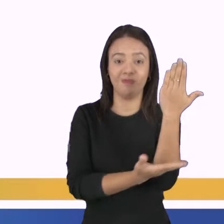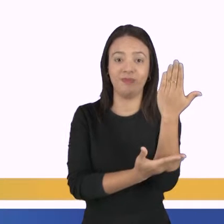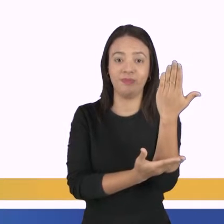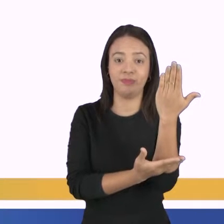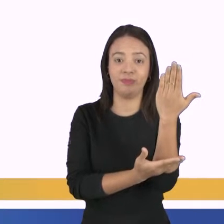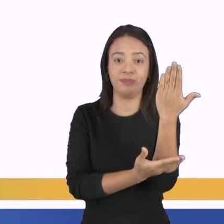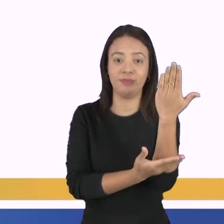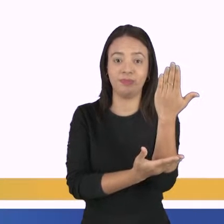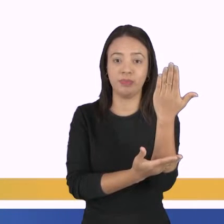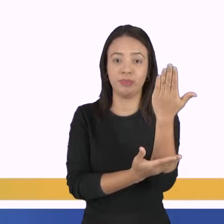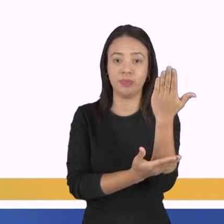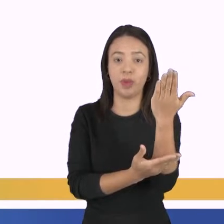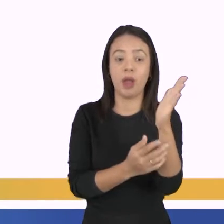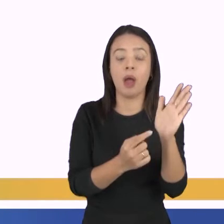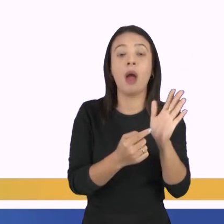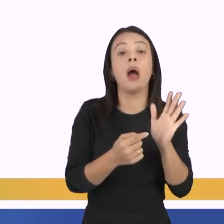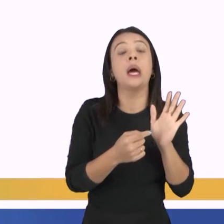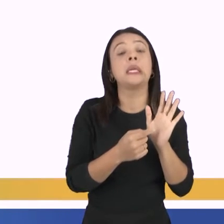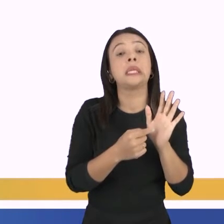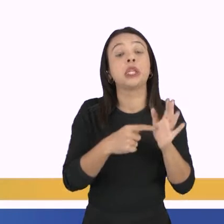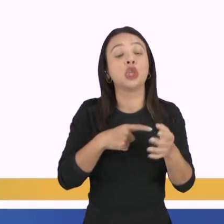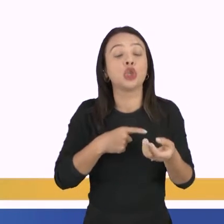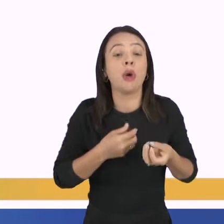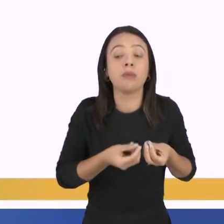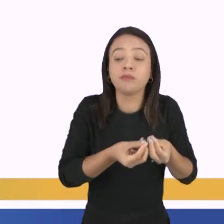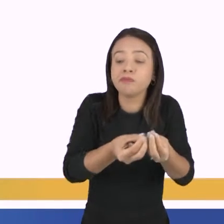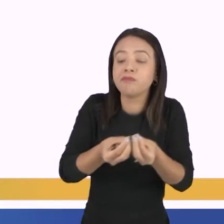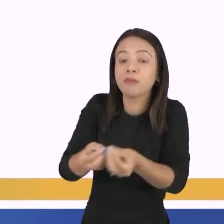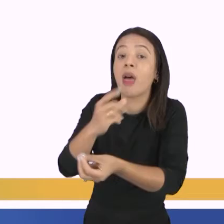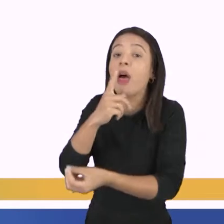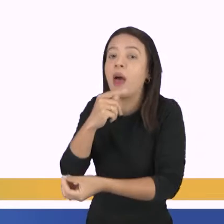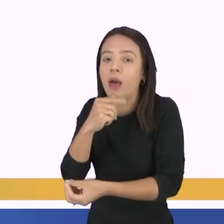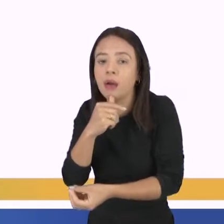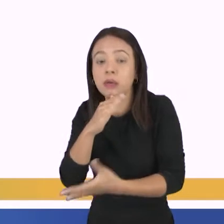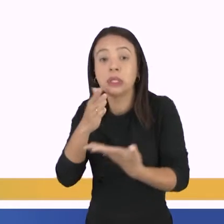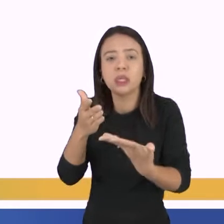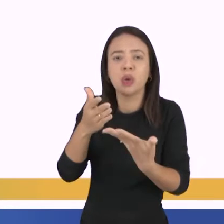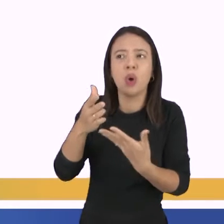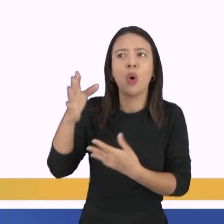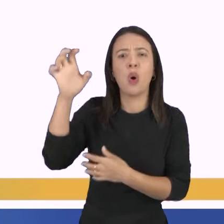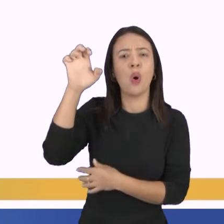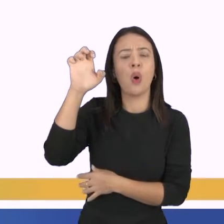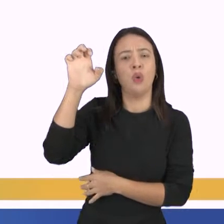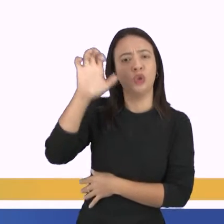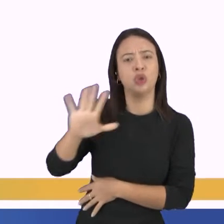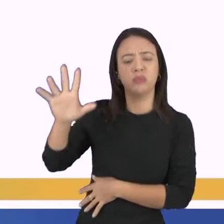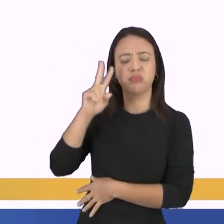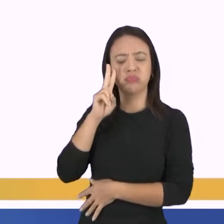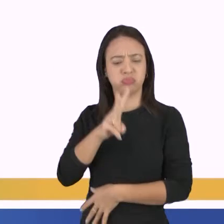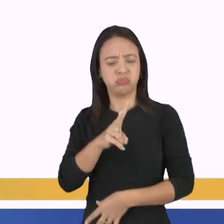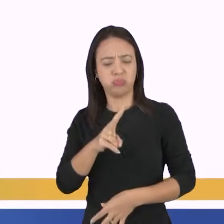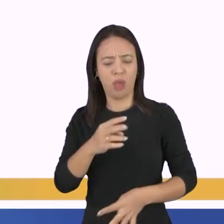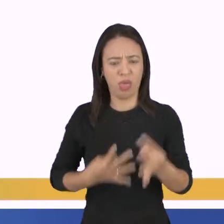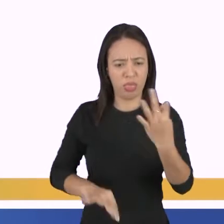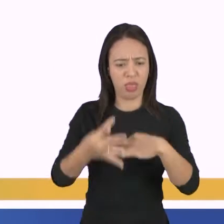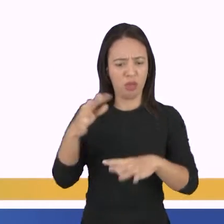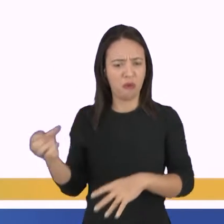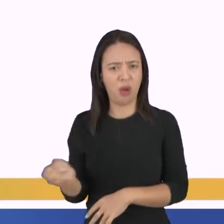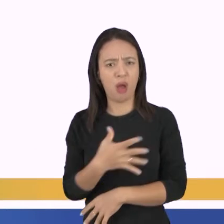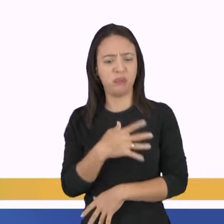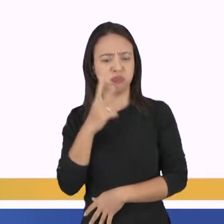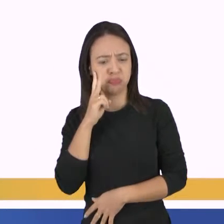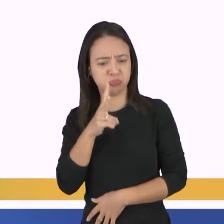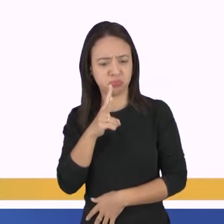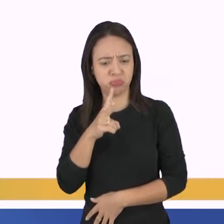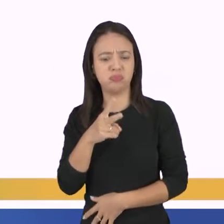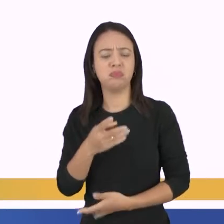água, sendo que os europeus se surpreenderam com esse avançado sistema tecnológico. Tá, pessoal?